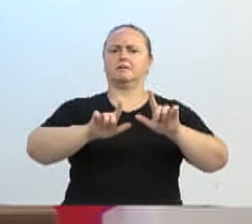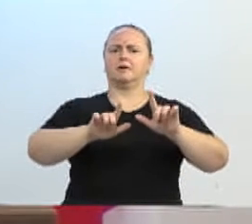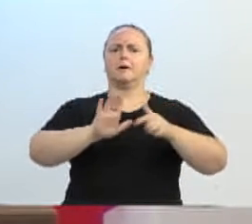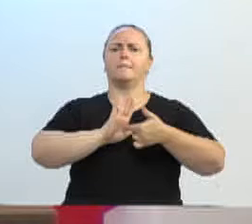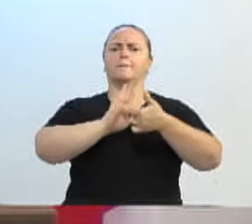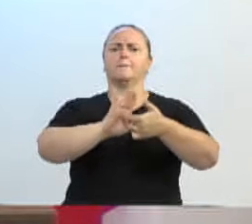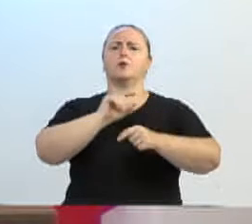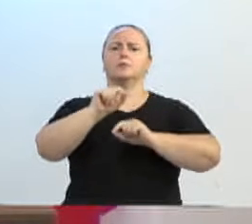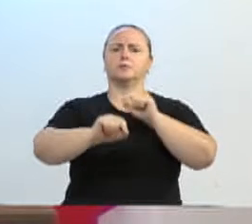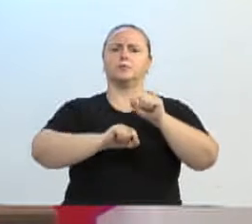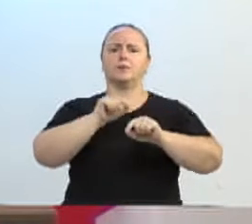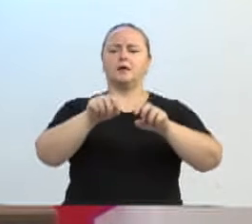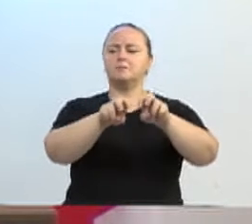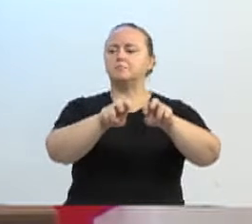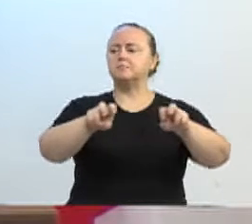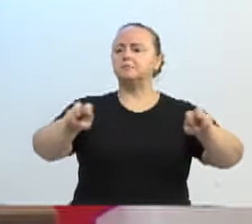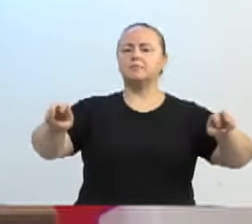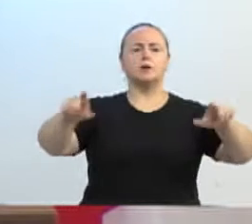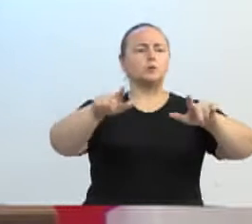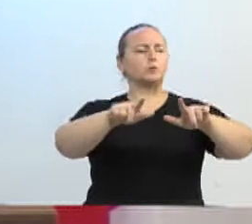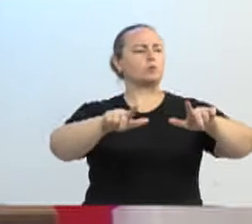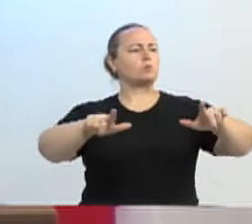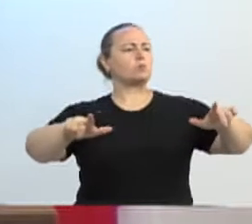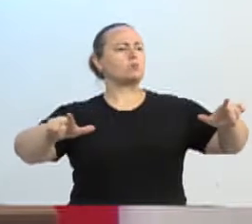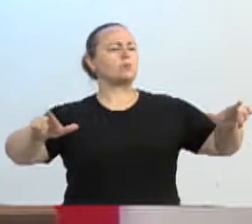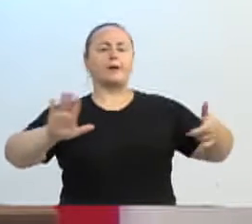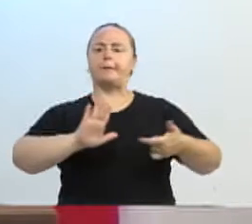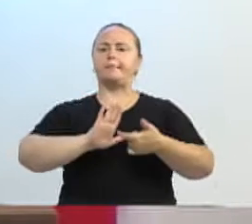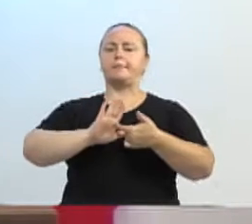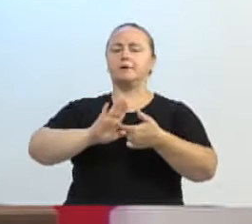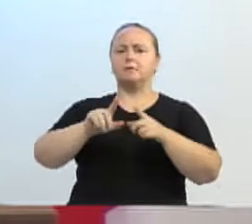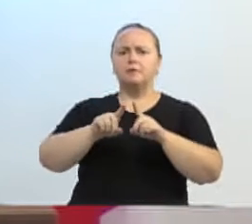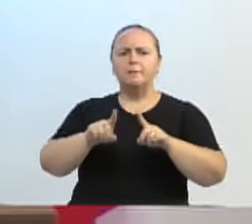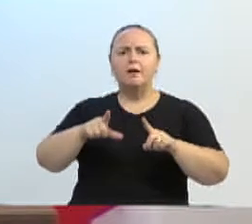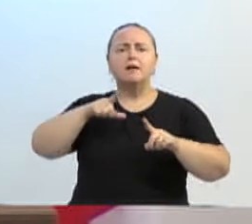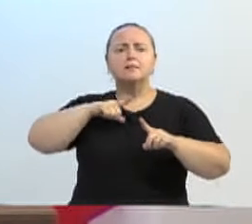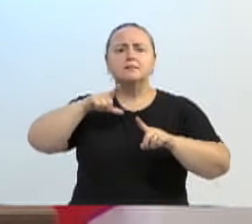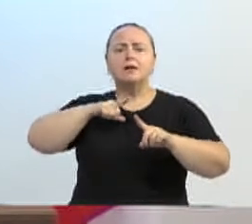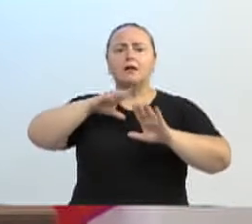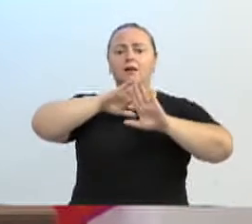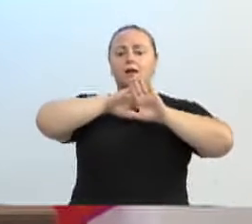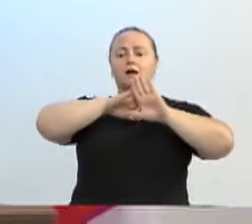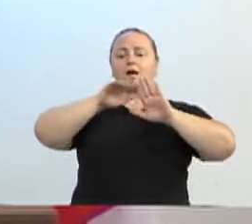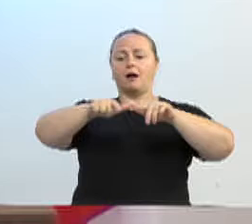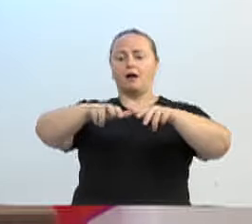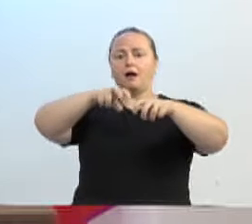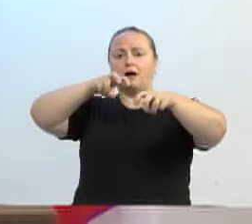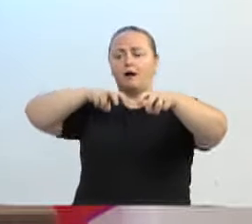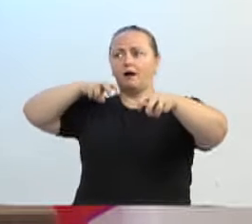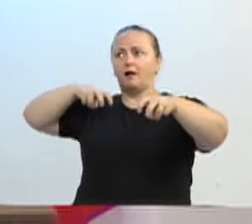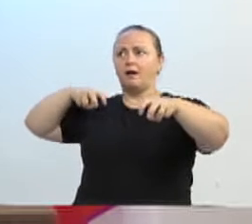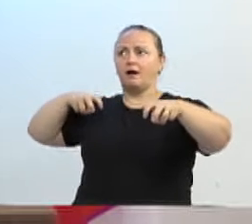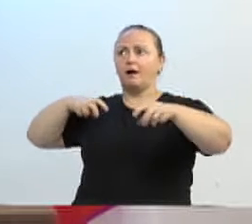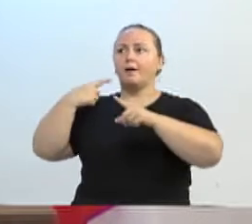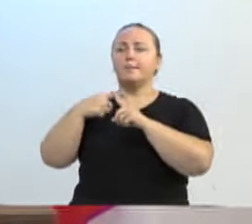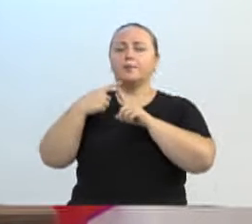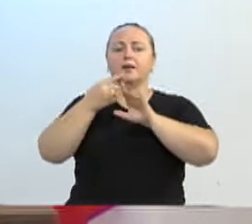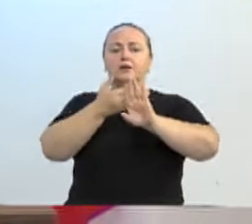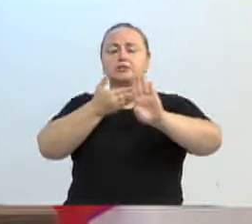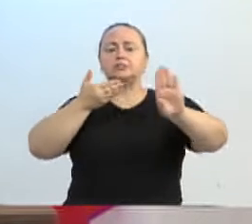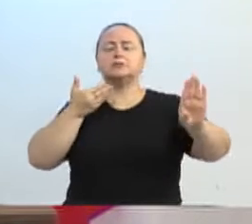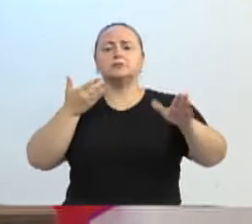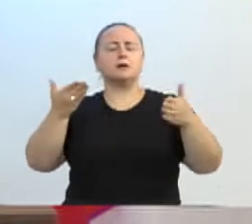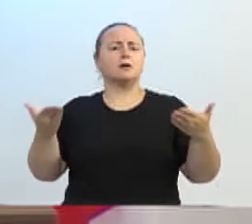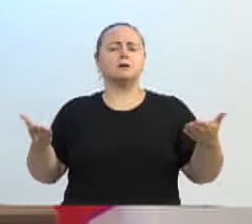não mostrou em plenário quantos vereadores estavam lá trabalhando em plenário, mas é, as mídias sociais é assim mesmo. Essa final de semana também eu